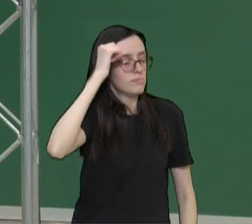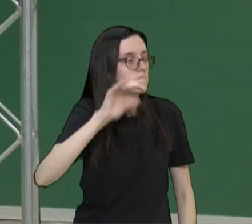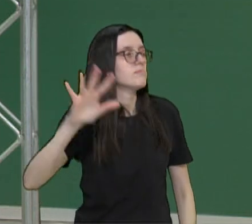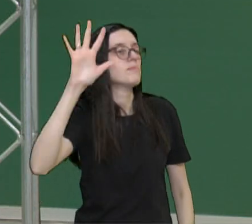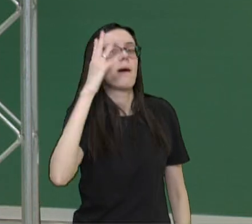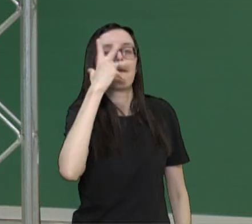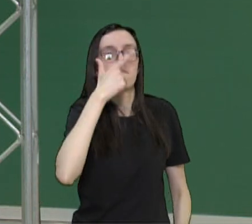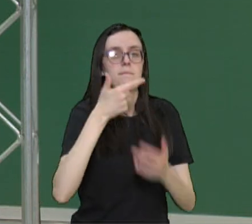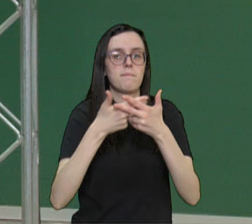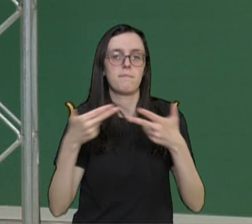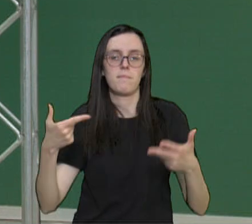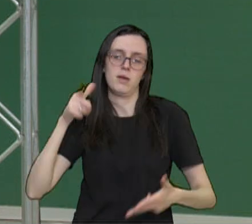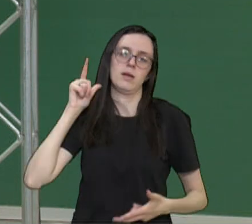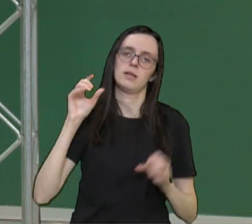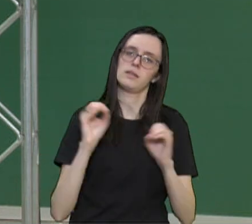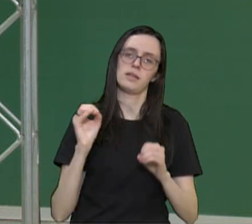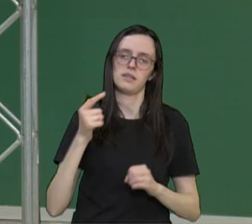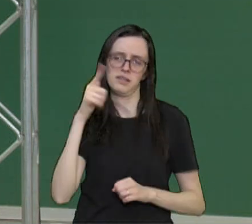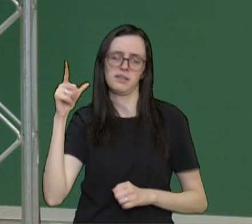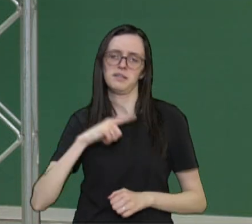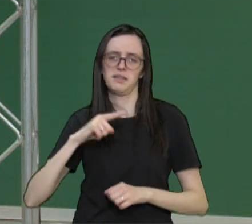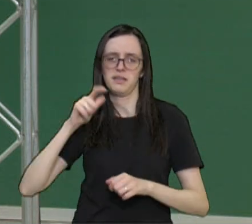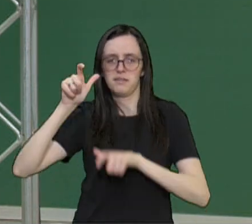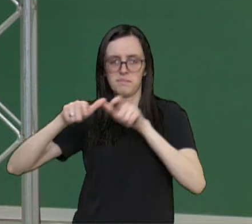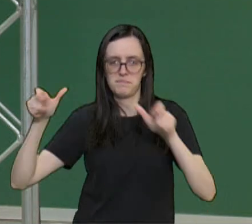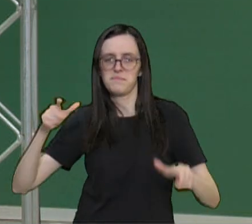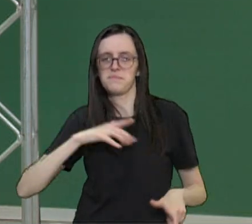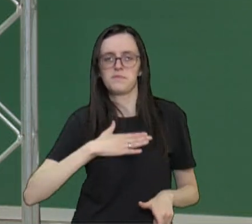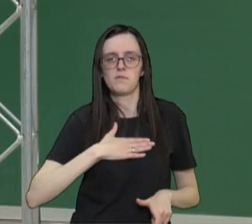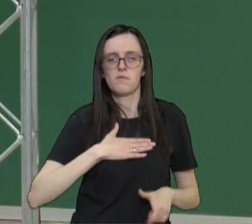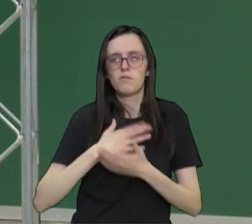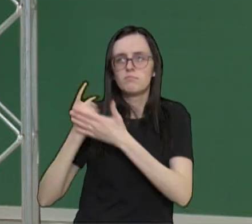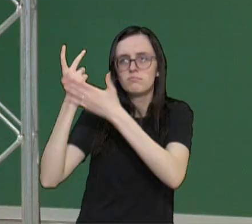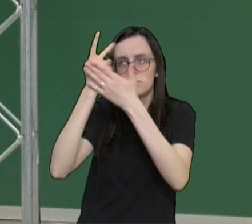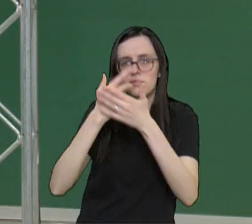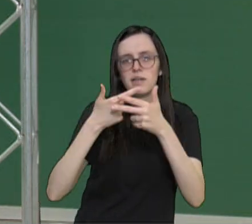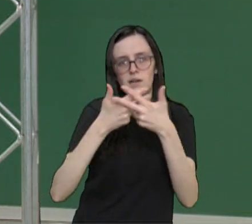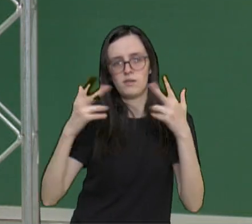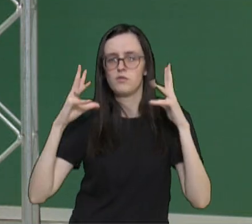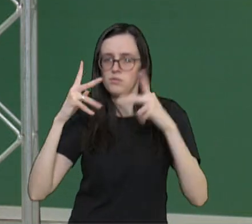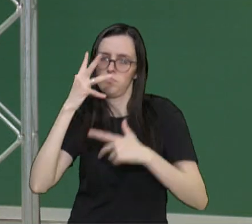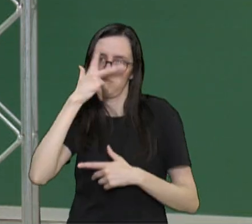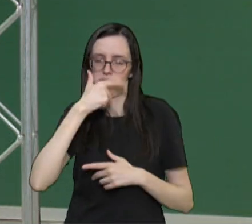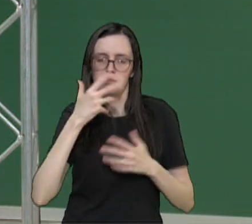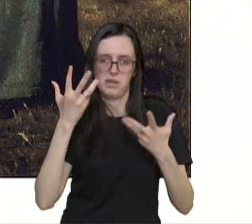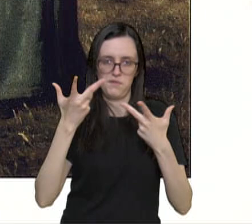tinha lá com Botticelli, que adorava fazer as mulheres conforme a concepção divina, todas belas, maravilhosas.